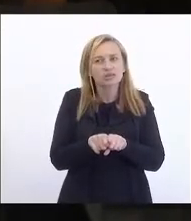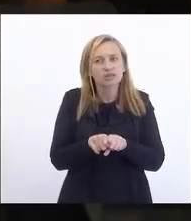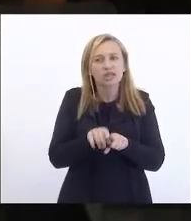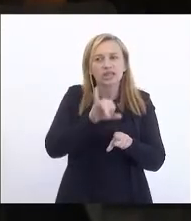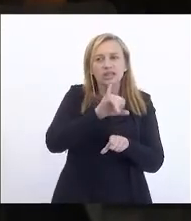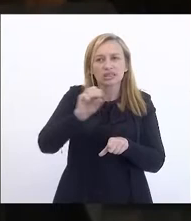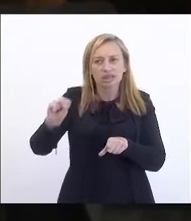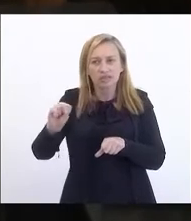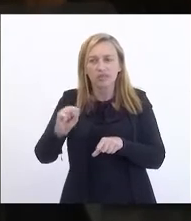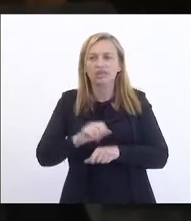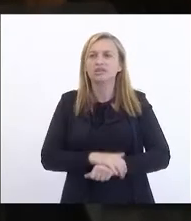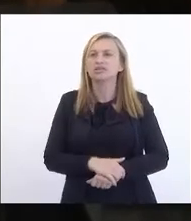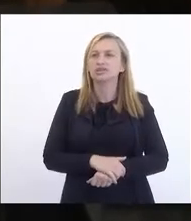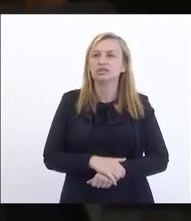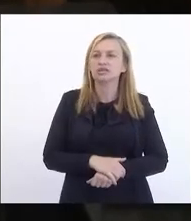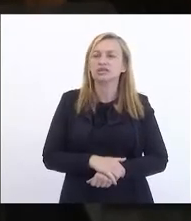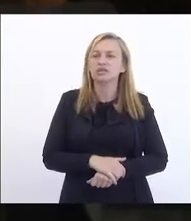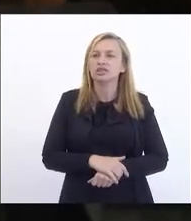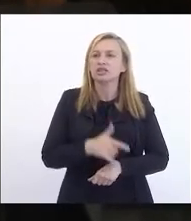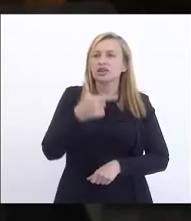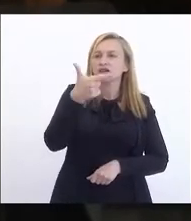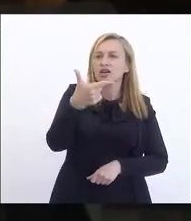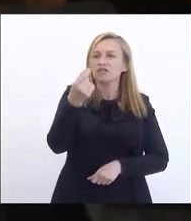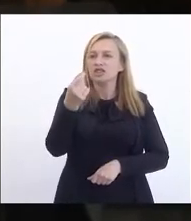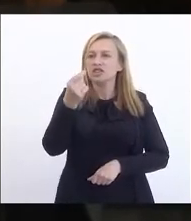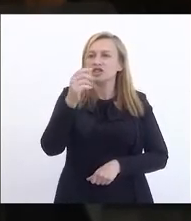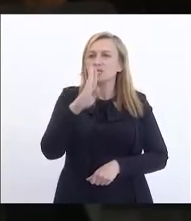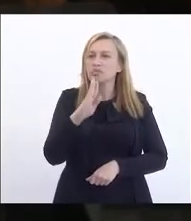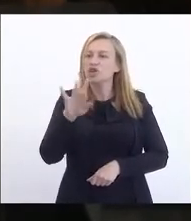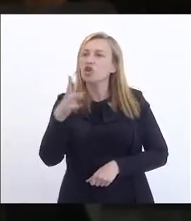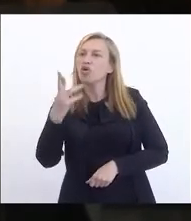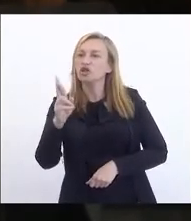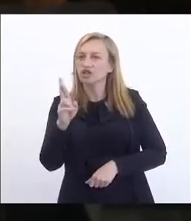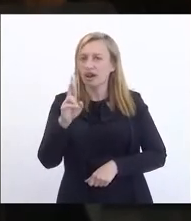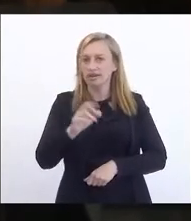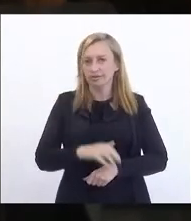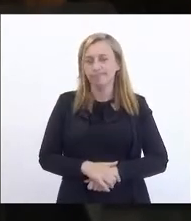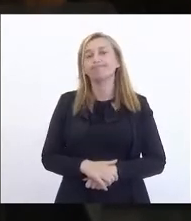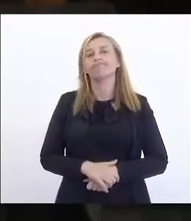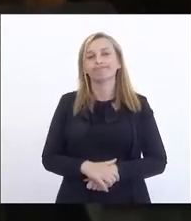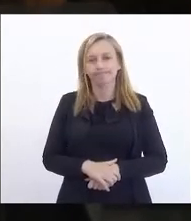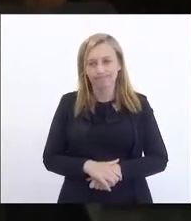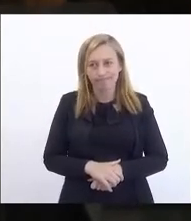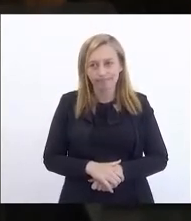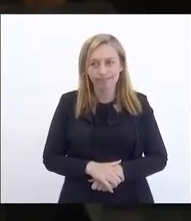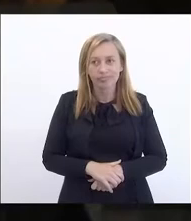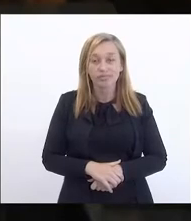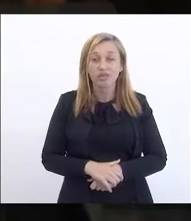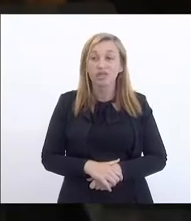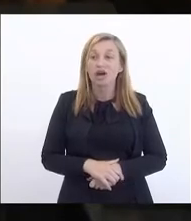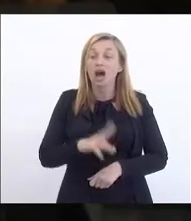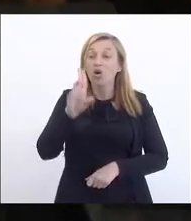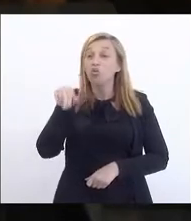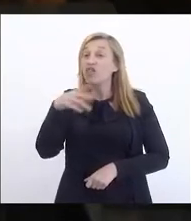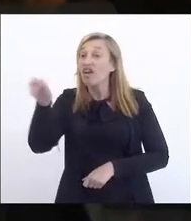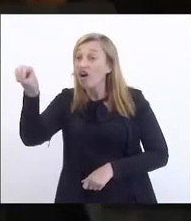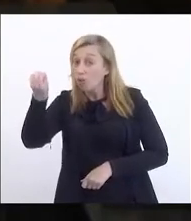ICMS, 20 bilhões de reais. A União